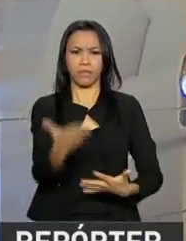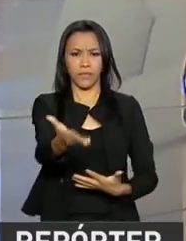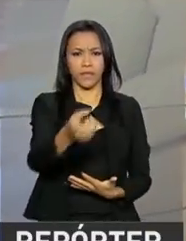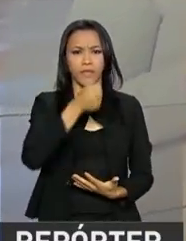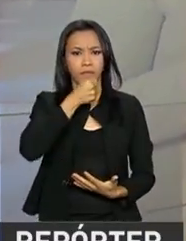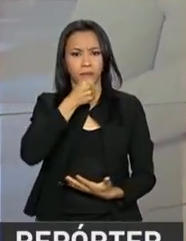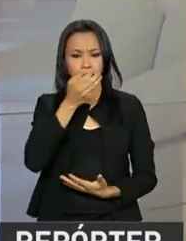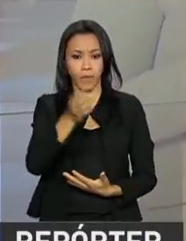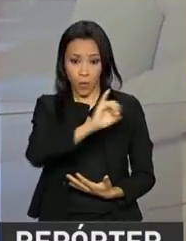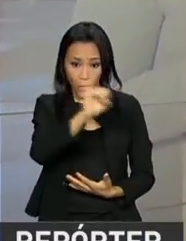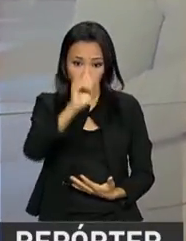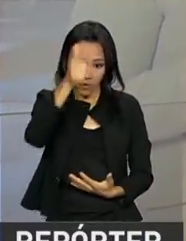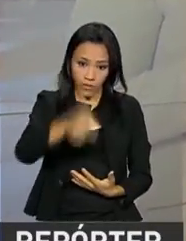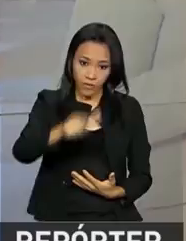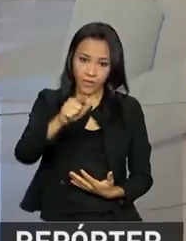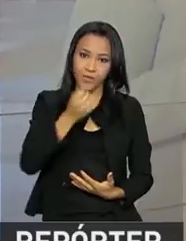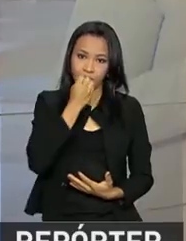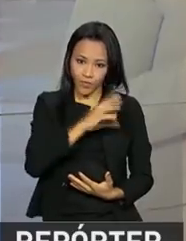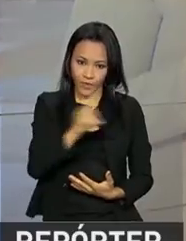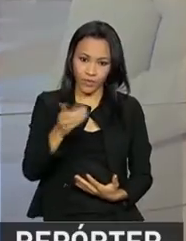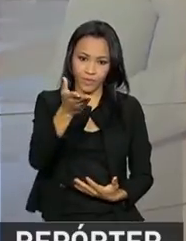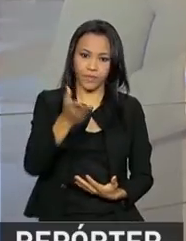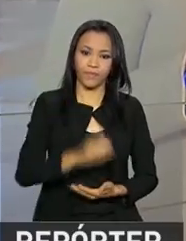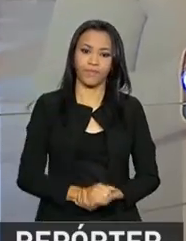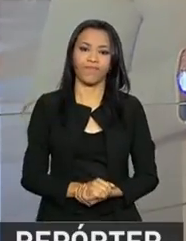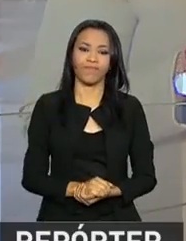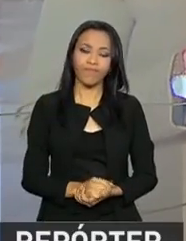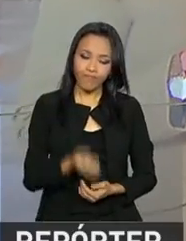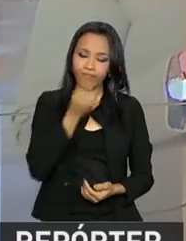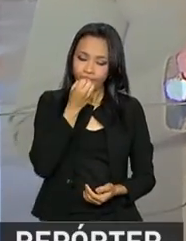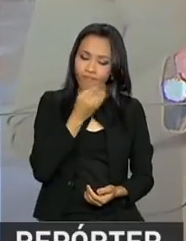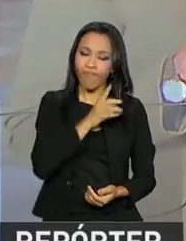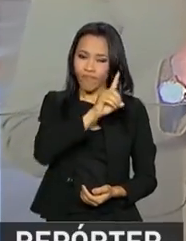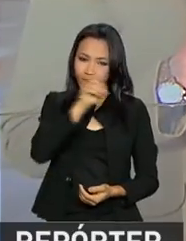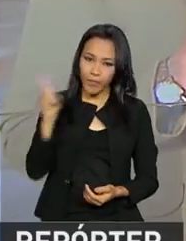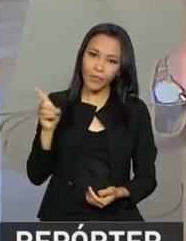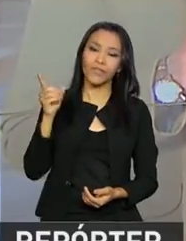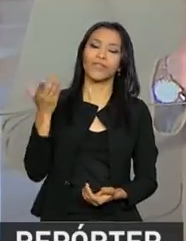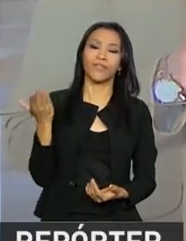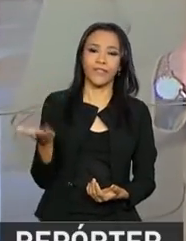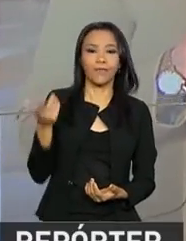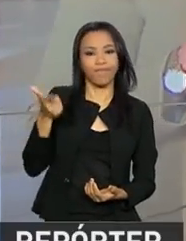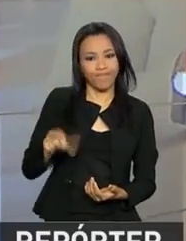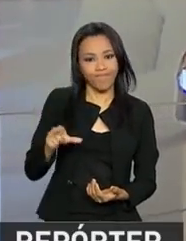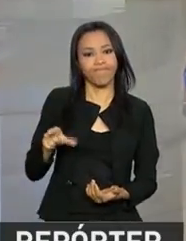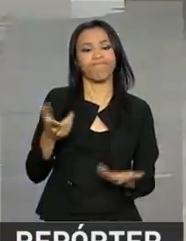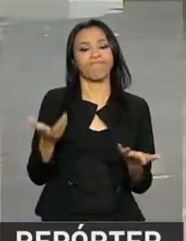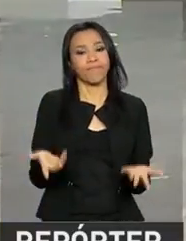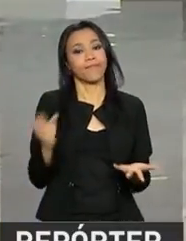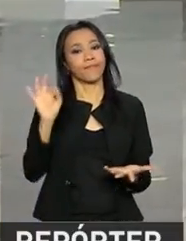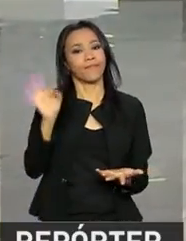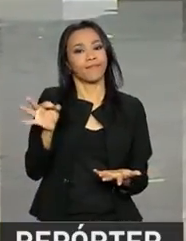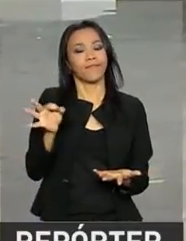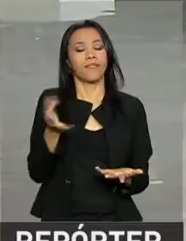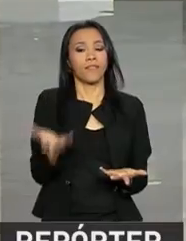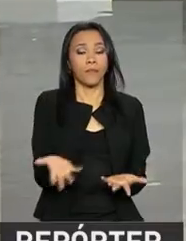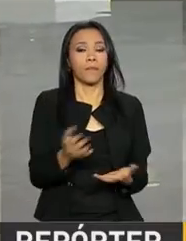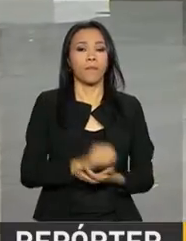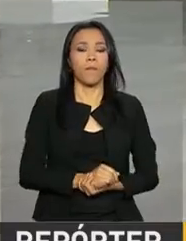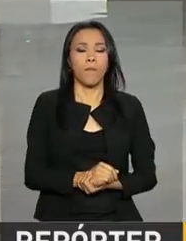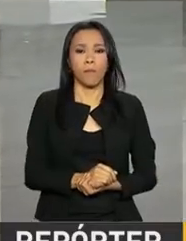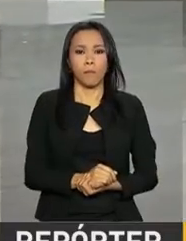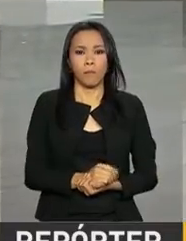foi uma Oi Mara mais uma vez um dia para você Oi bom dia também mais uma vez Leandro É isso mesmo Leandro bom